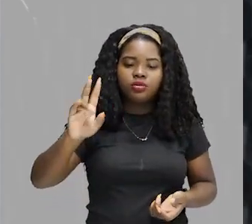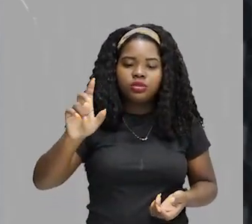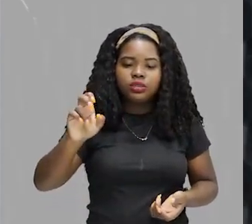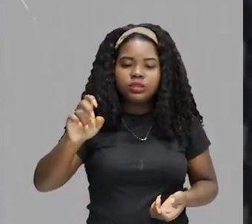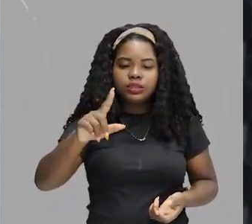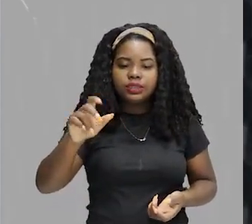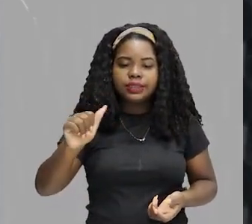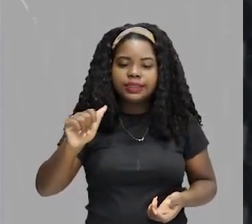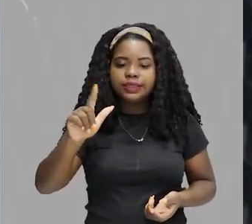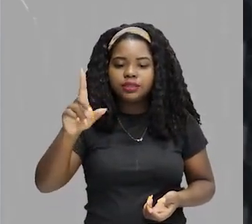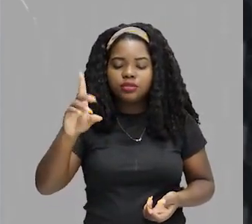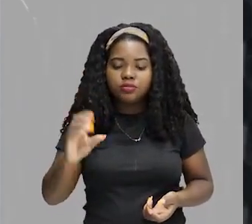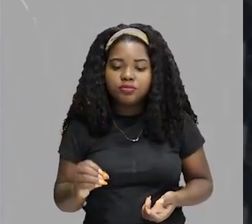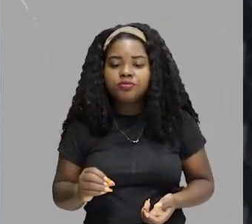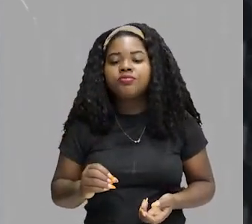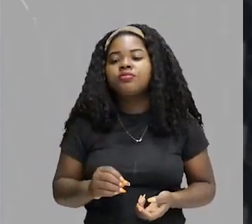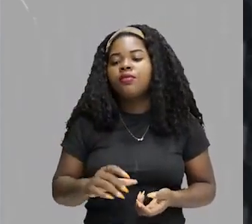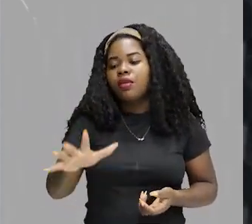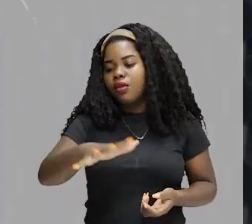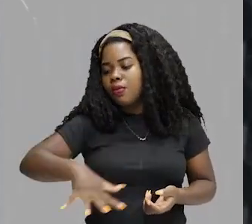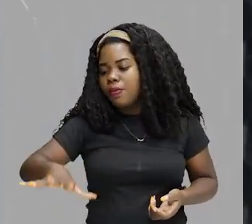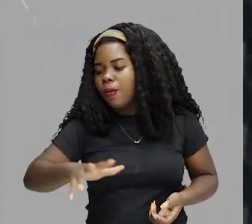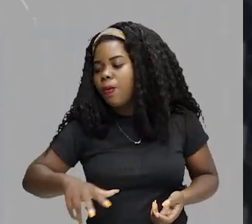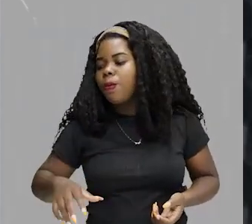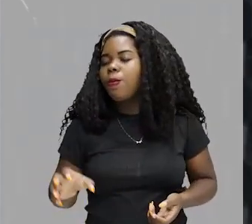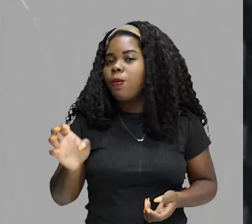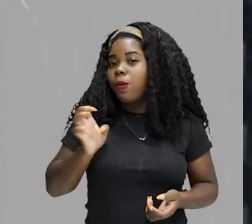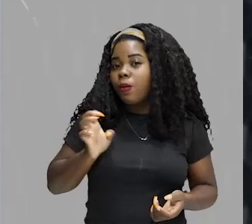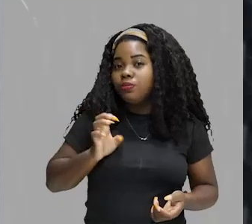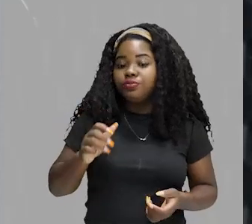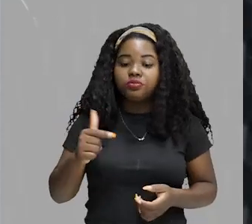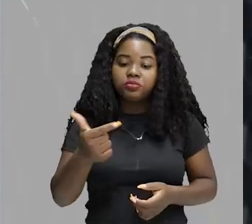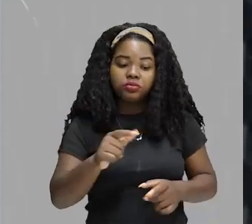praticado em clubes. Nós não temos piscinas públicas.